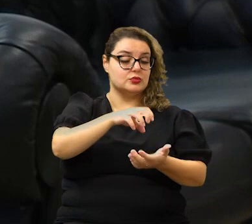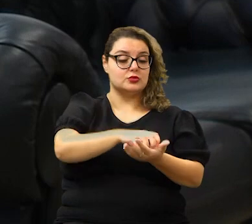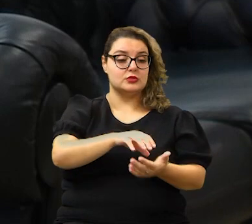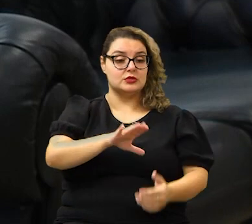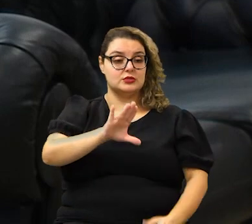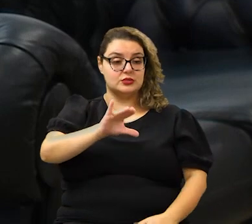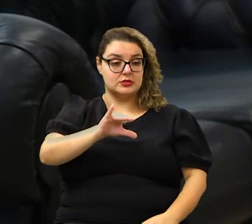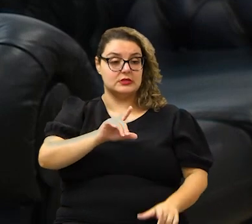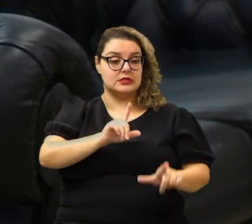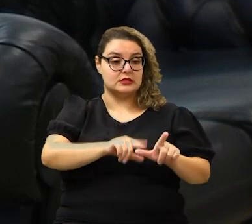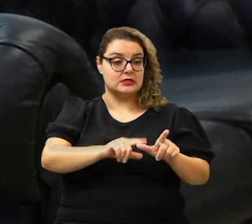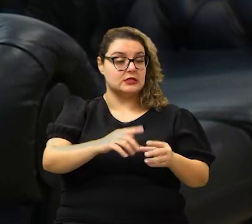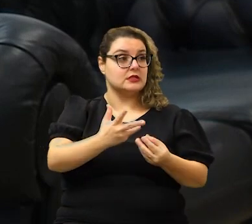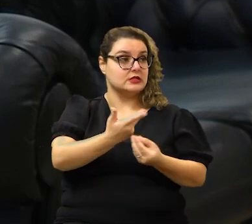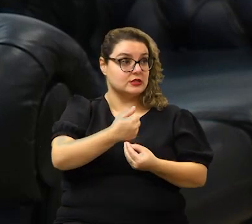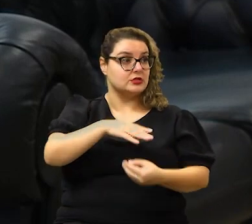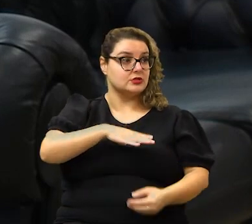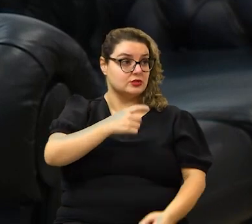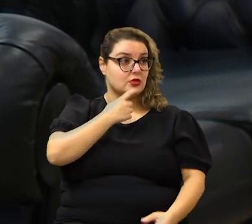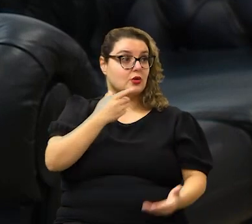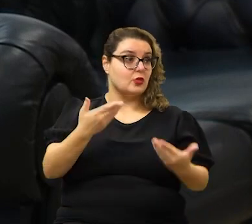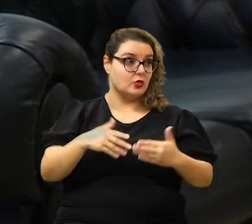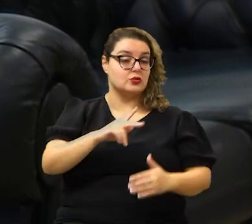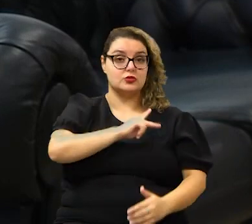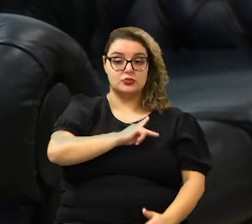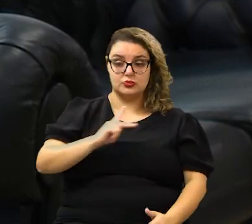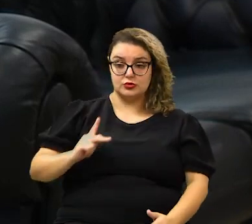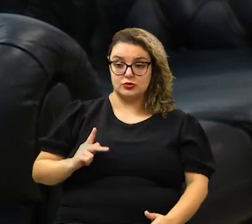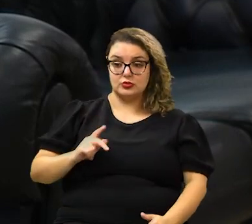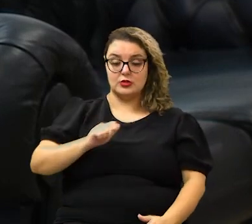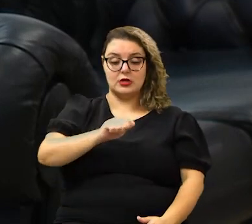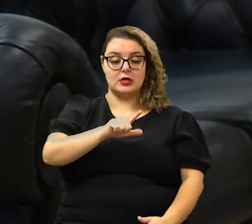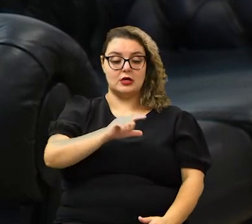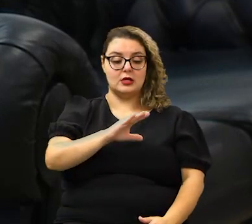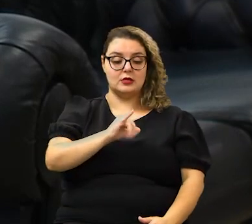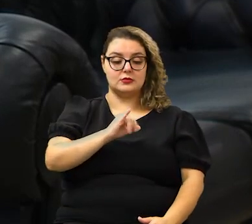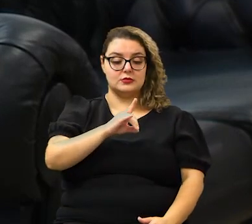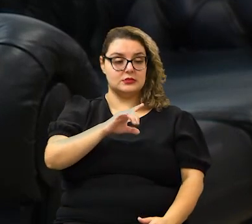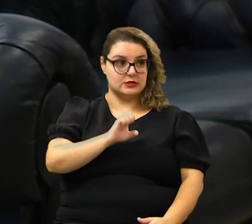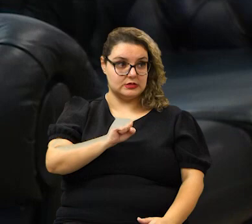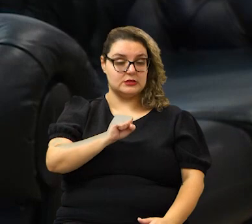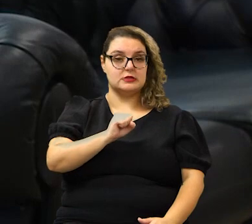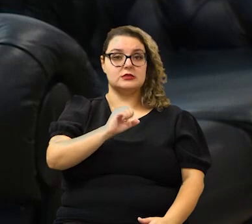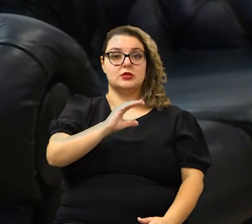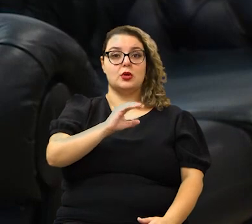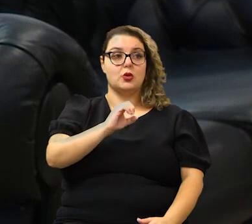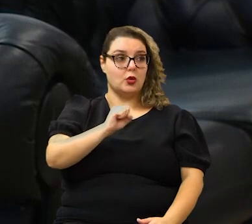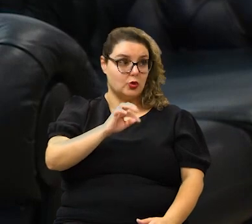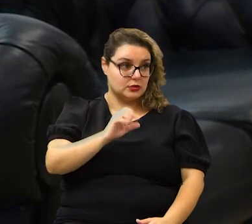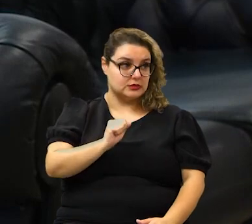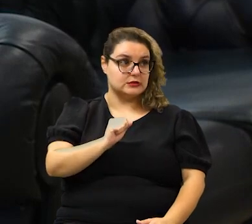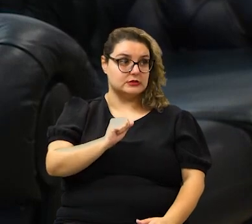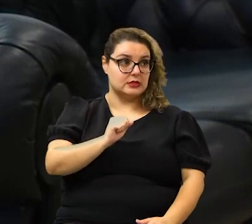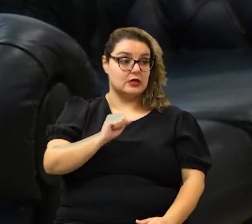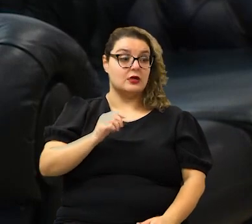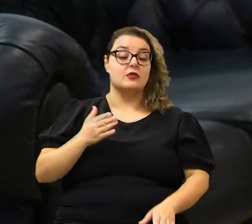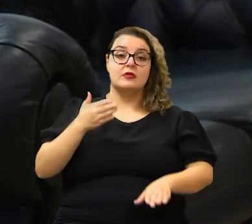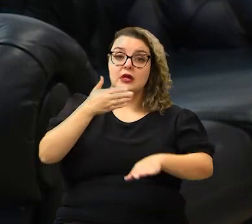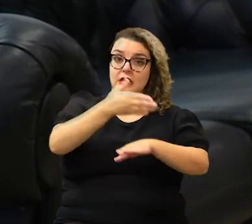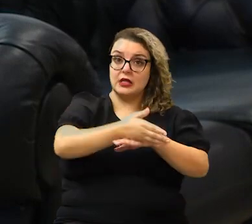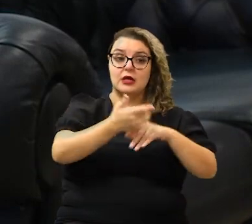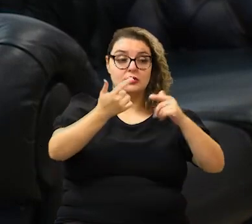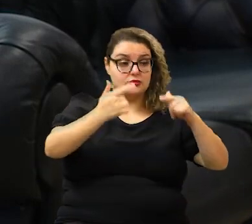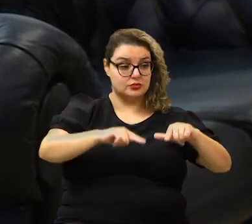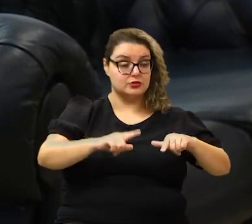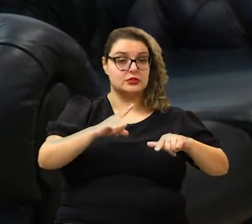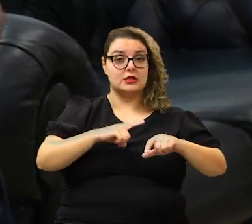o Centro de Ciências, Letras e Artes de Campinas, hoje presidido pelo Alcides Ladislau Acosta, faz questão de